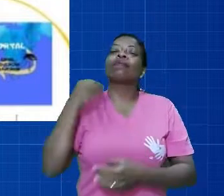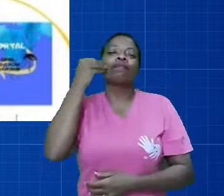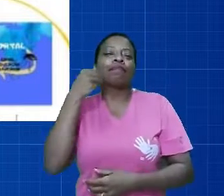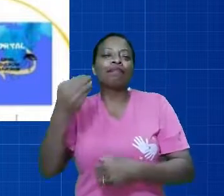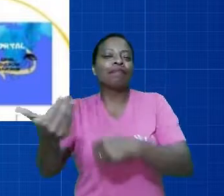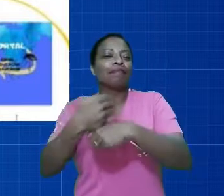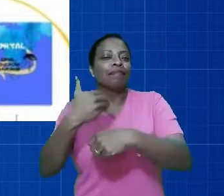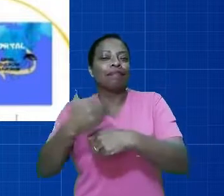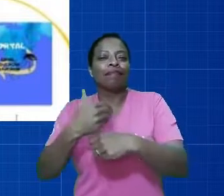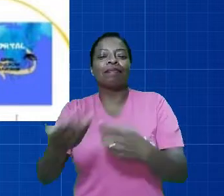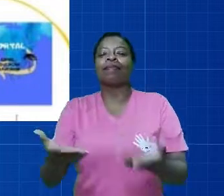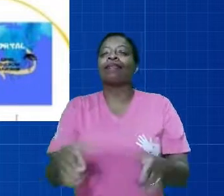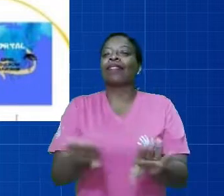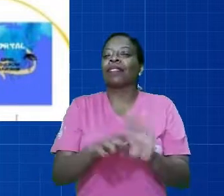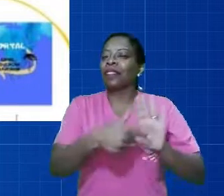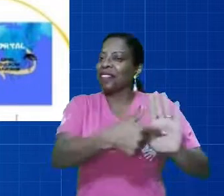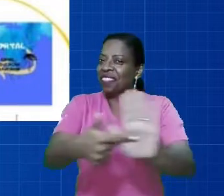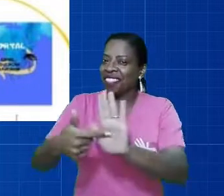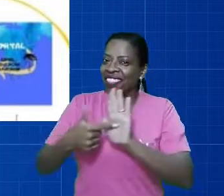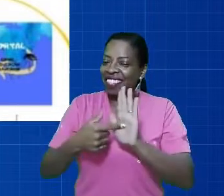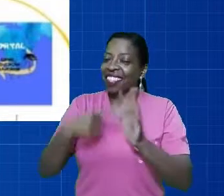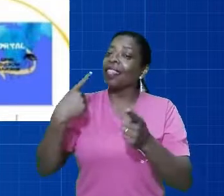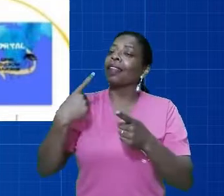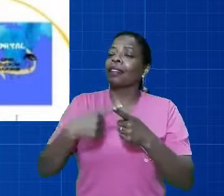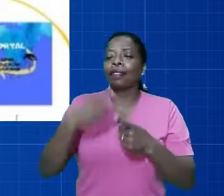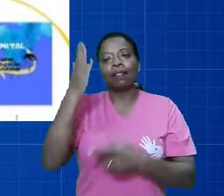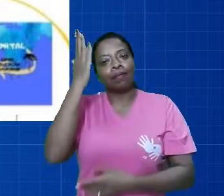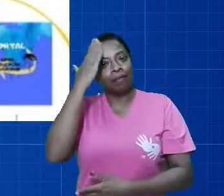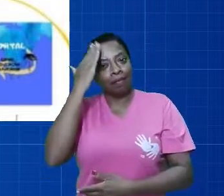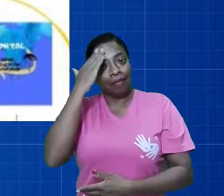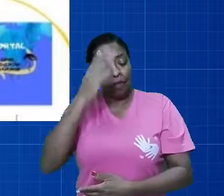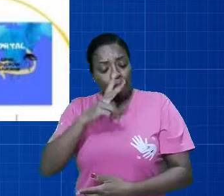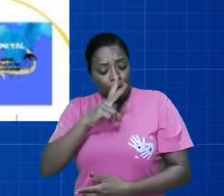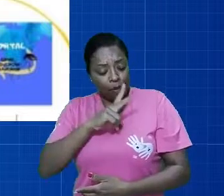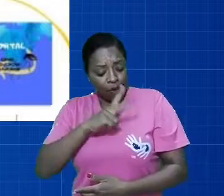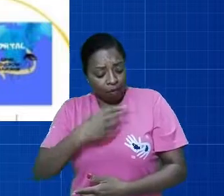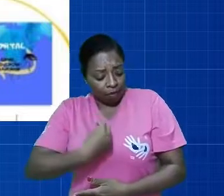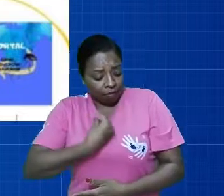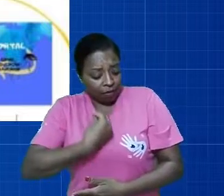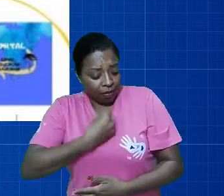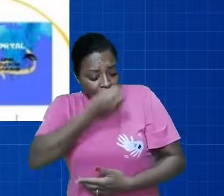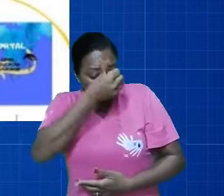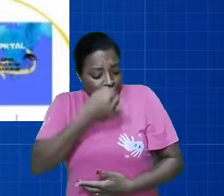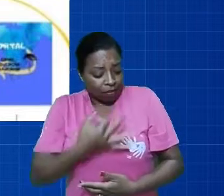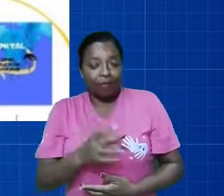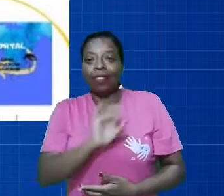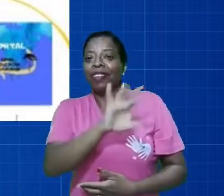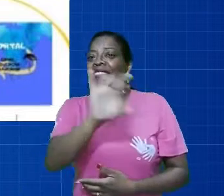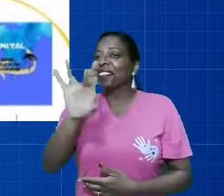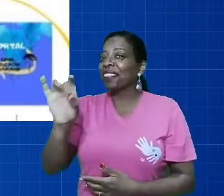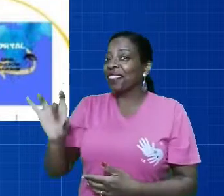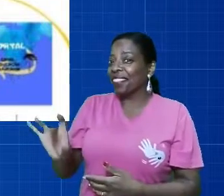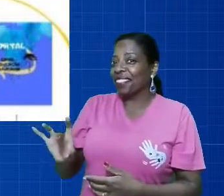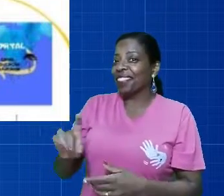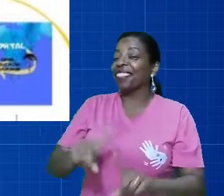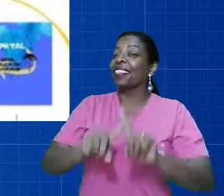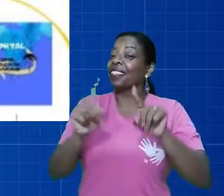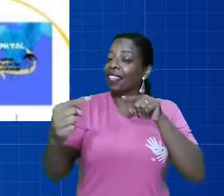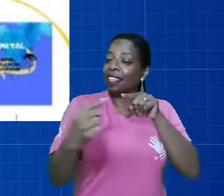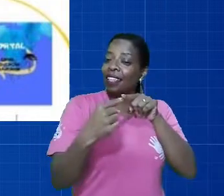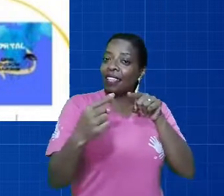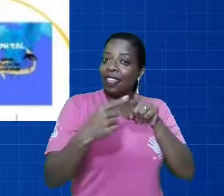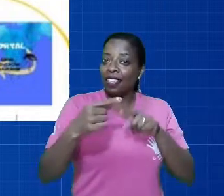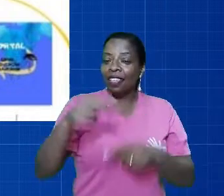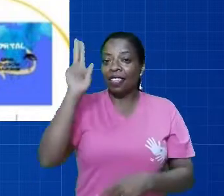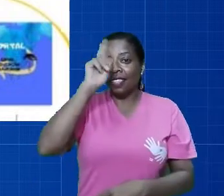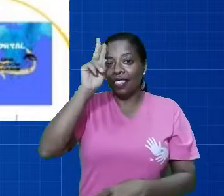palavras, vivências, e entendemos também que isso faz parte da história pessoal de cada entrevistado, bem como com a